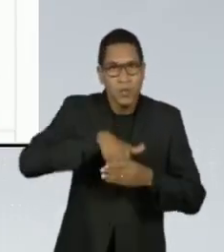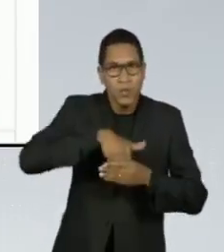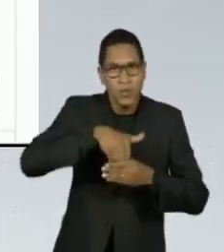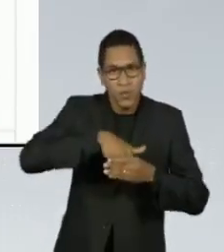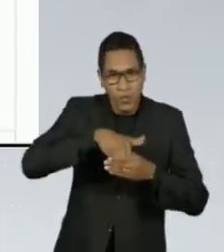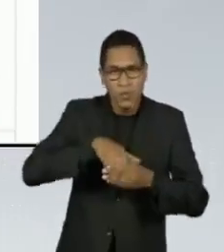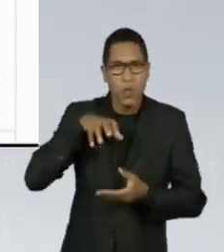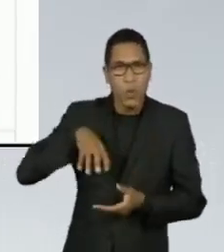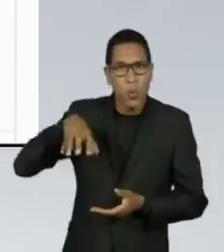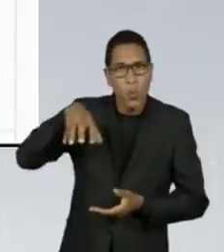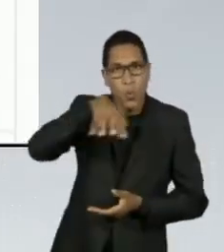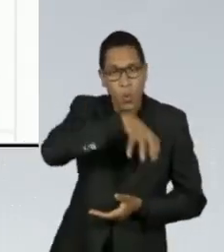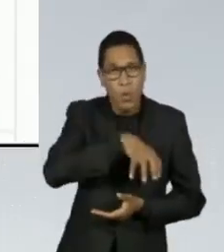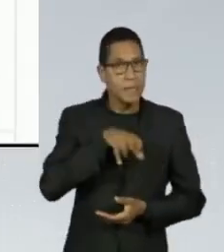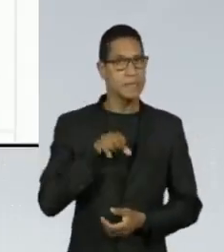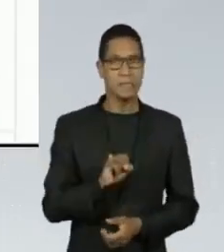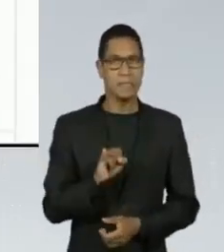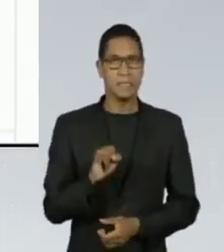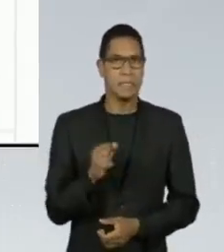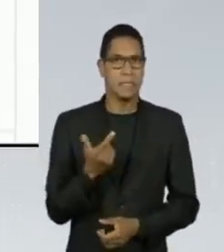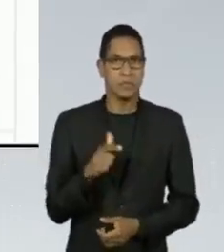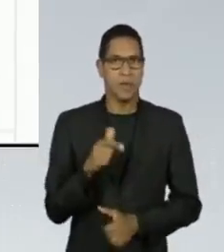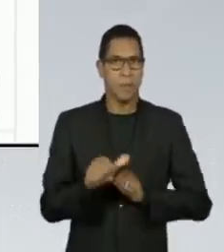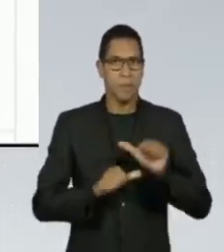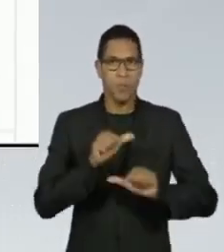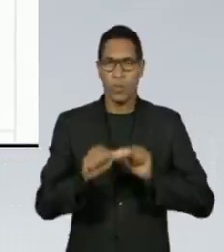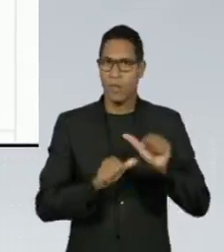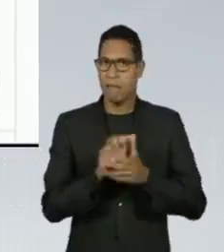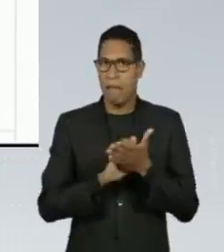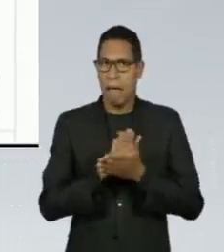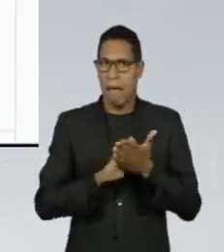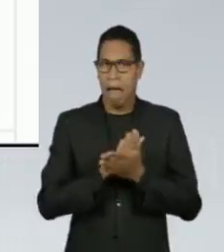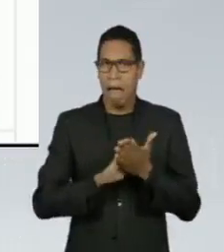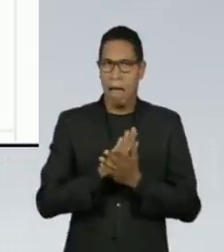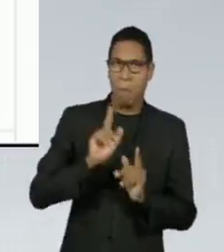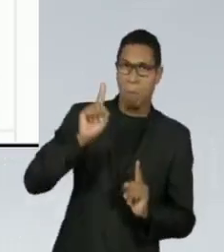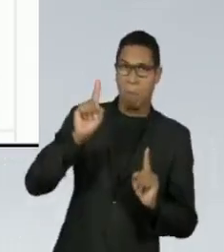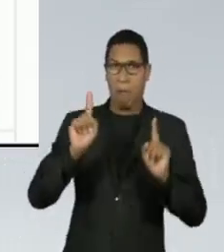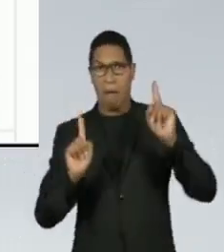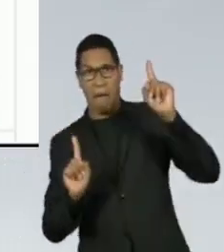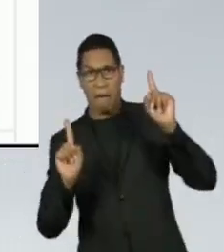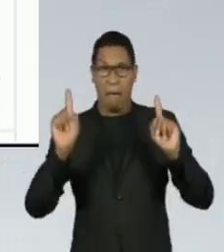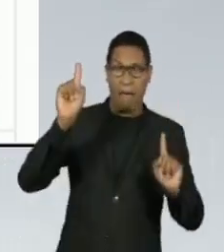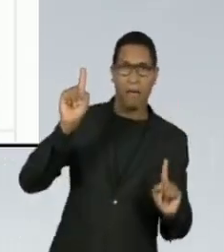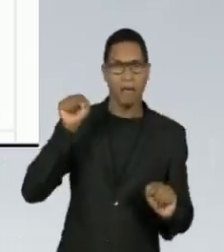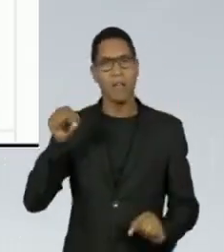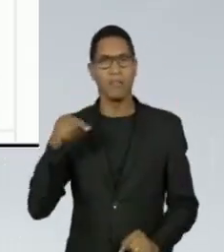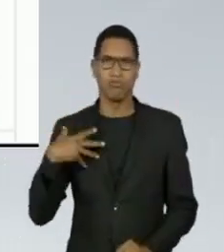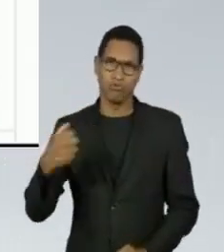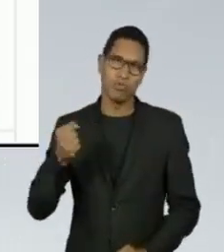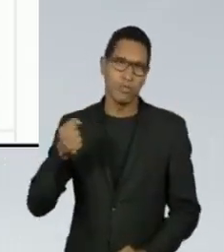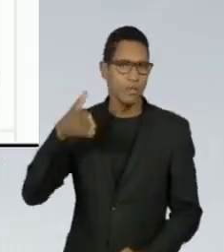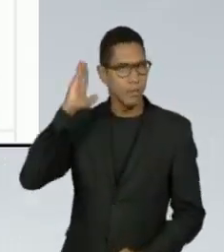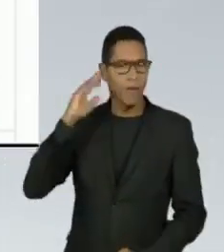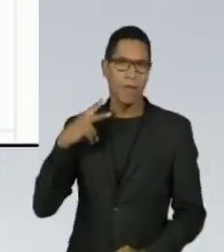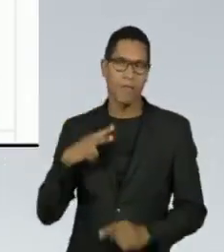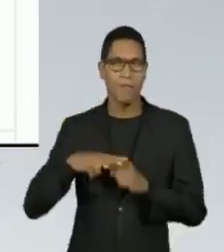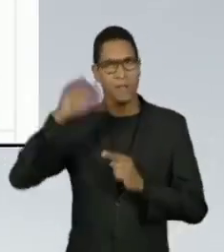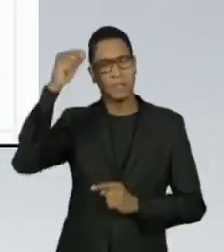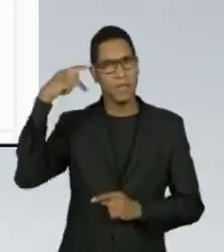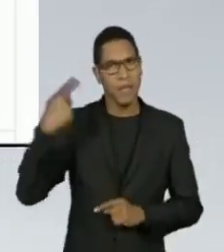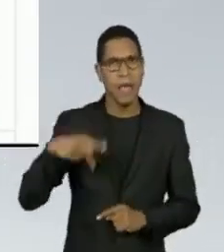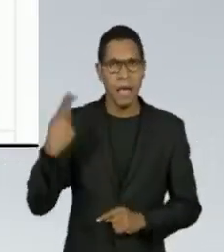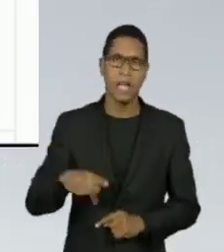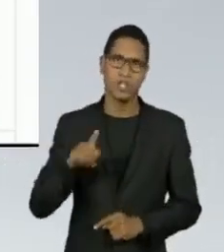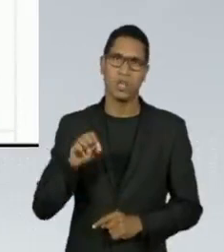eleitorais, se não houver uma mudança muito grande e Joe Biden vencer na Geórgia, esta votação,